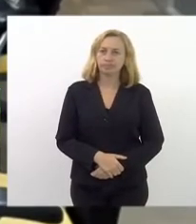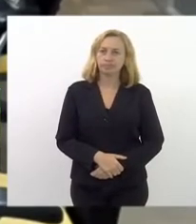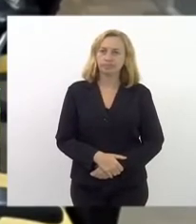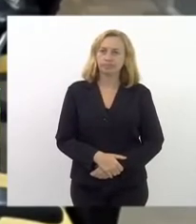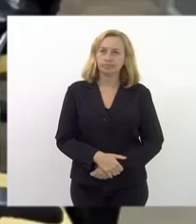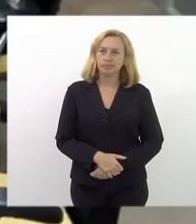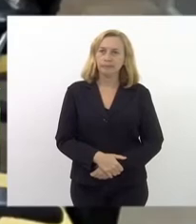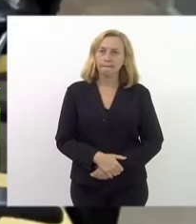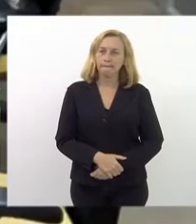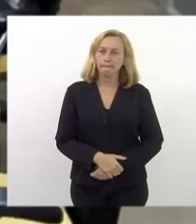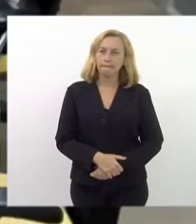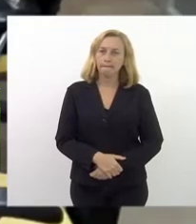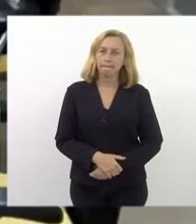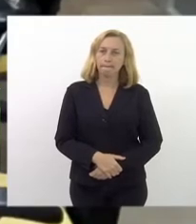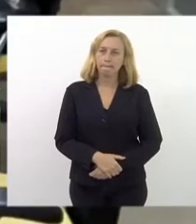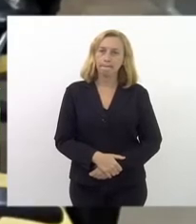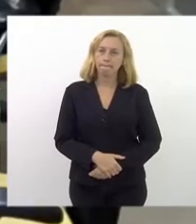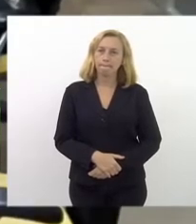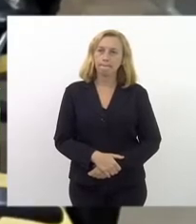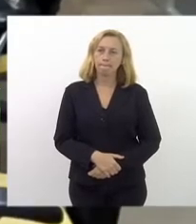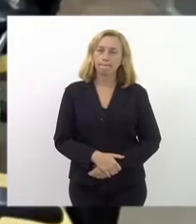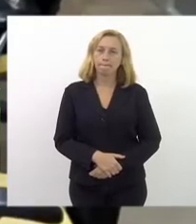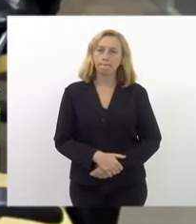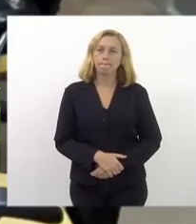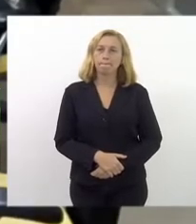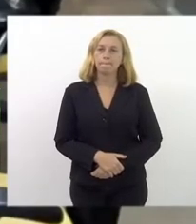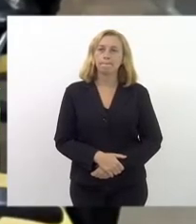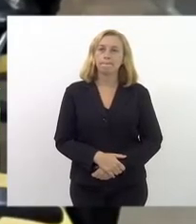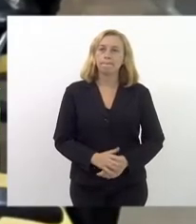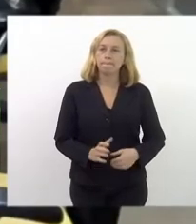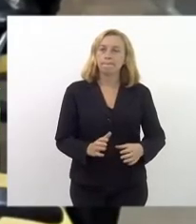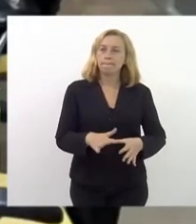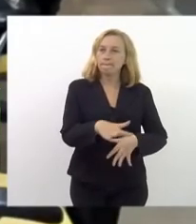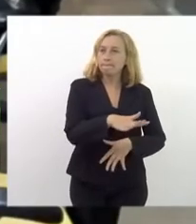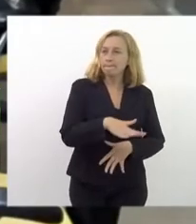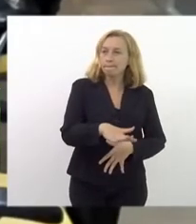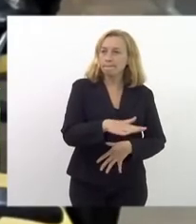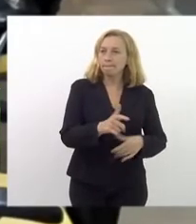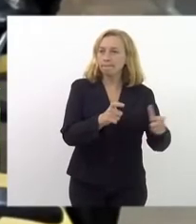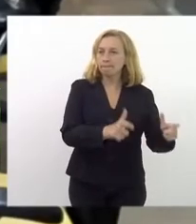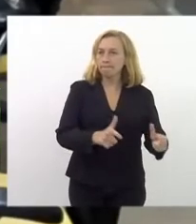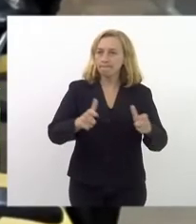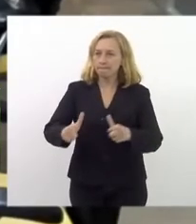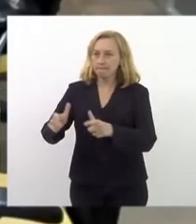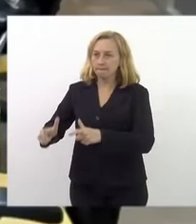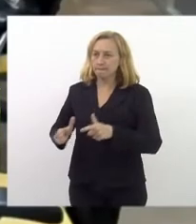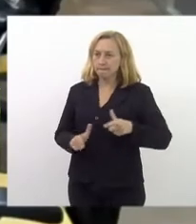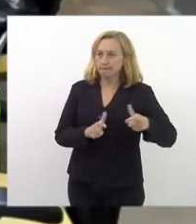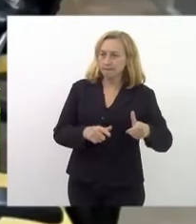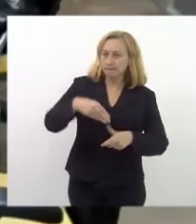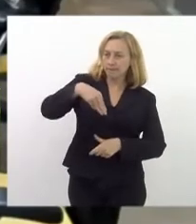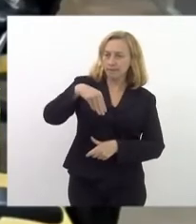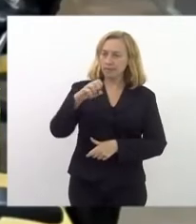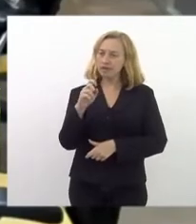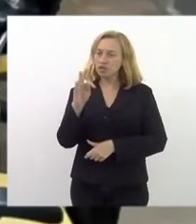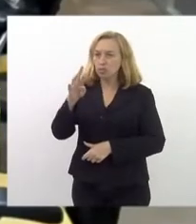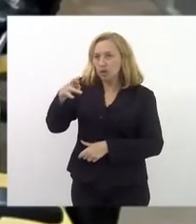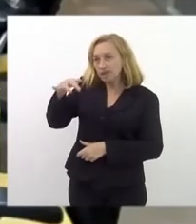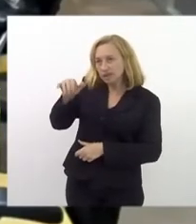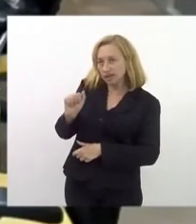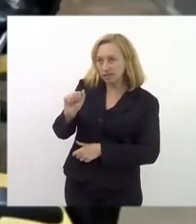Aqui os postos de trabalho por região, né? Obviamente que a região metropolitana